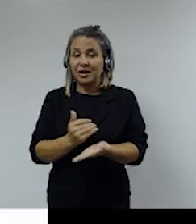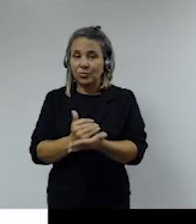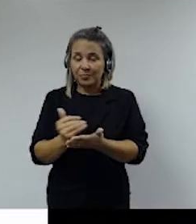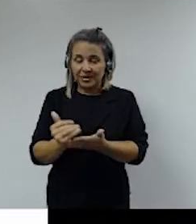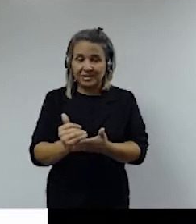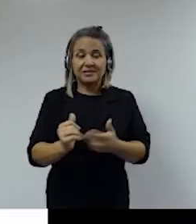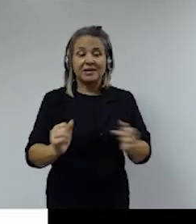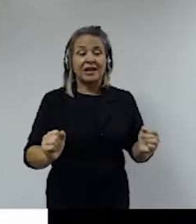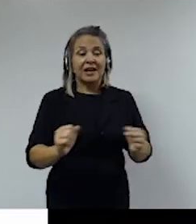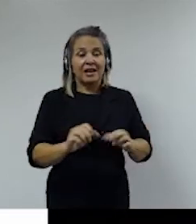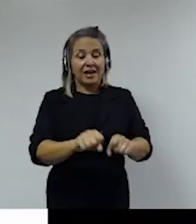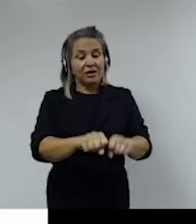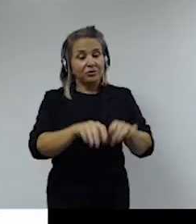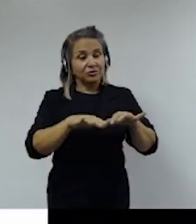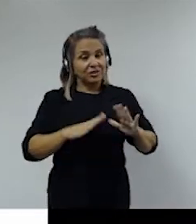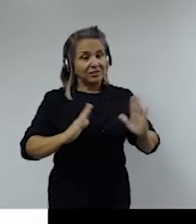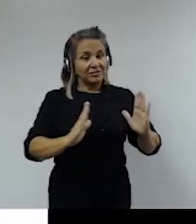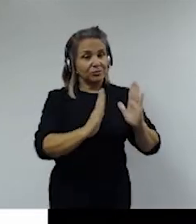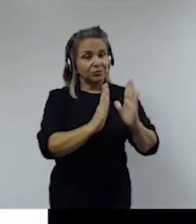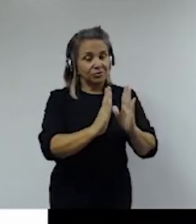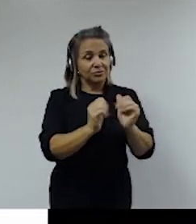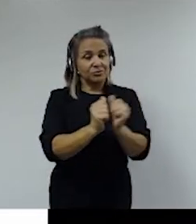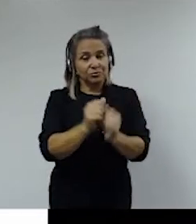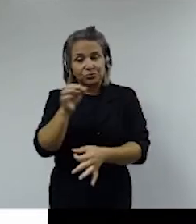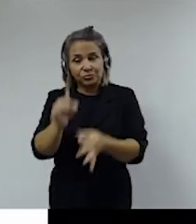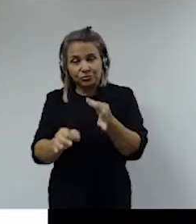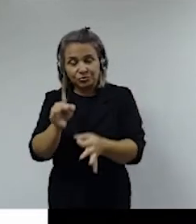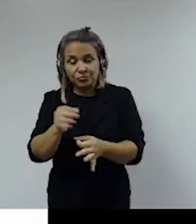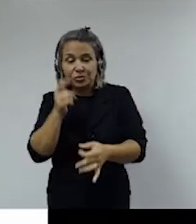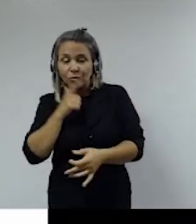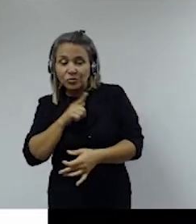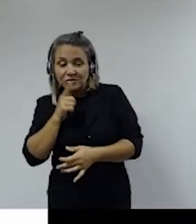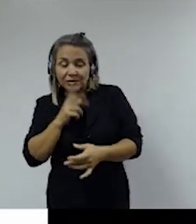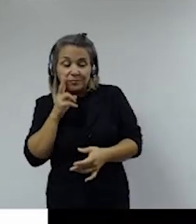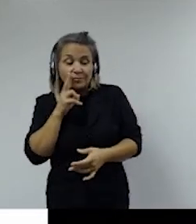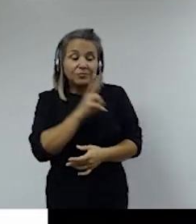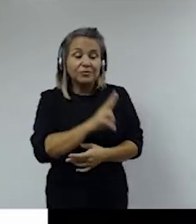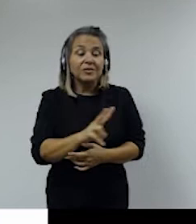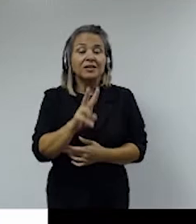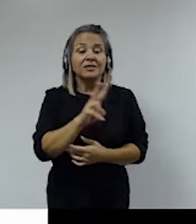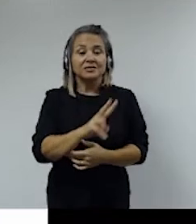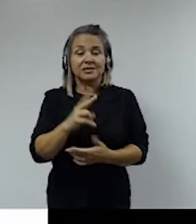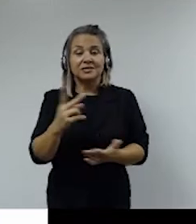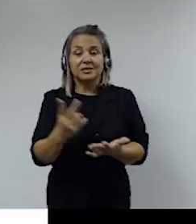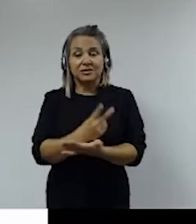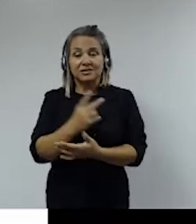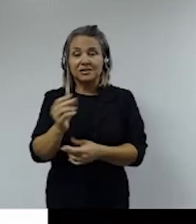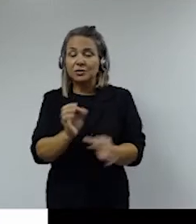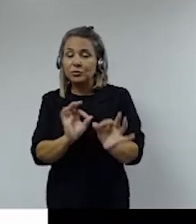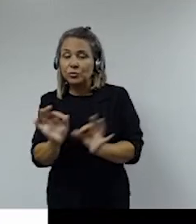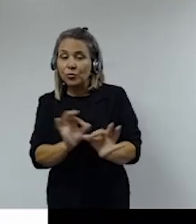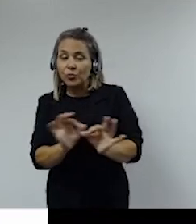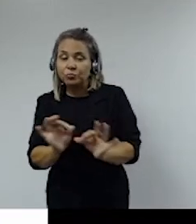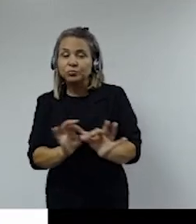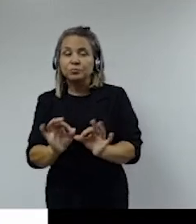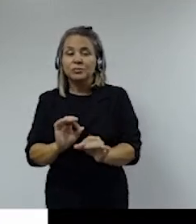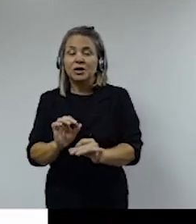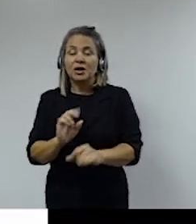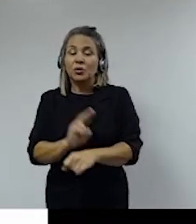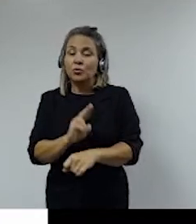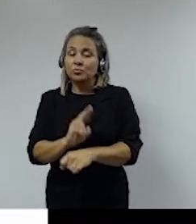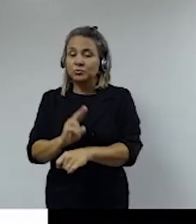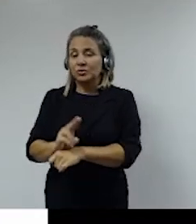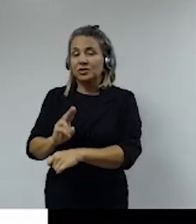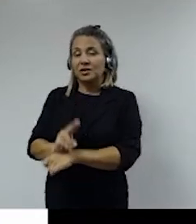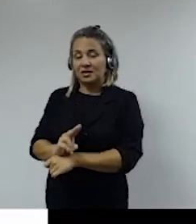de custódia para incidir exatamente nesse momento, para ser uma lupa, né, que vai permitir que a gente possa ter algum tipo de controle desse momento, dessas primeiras